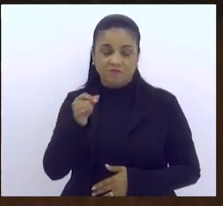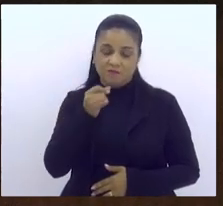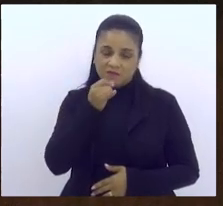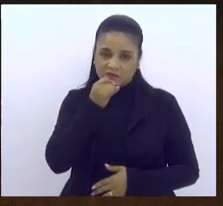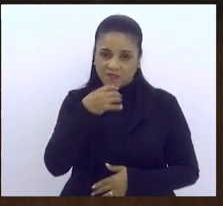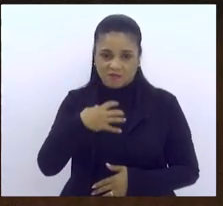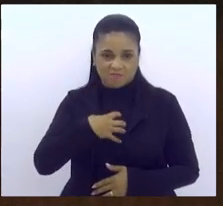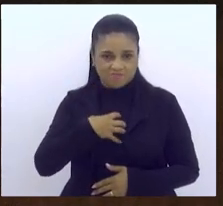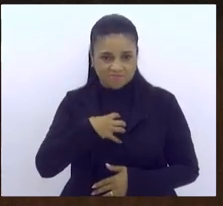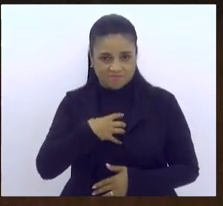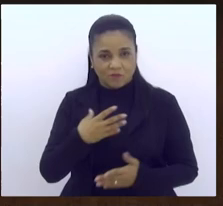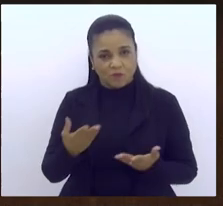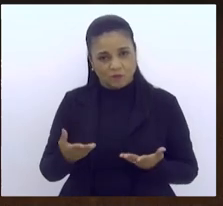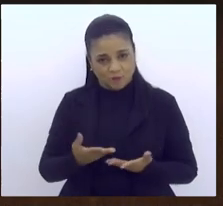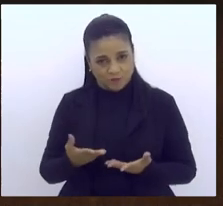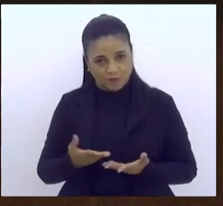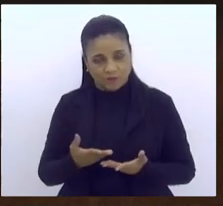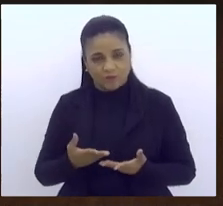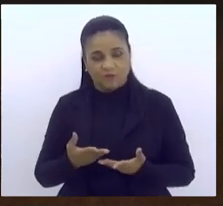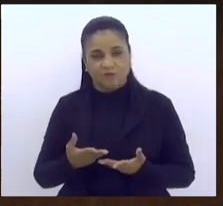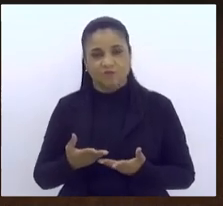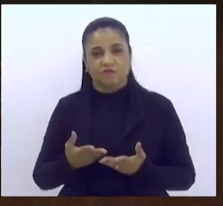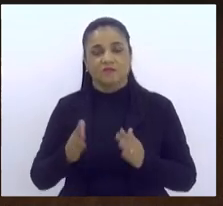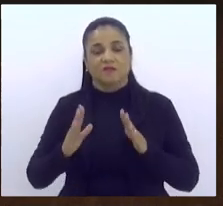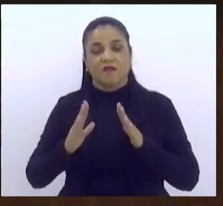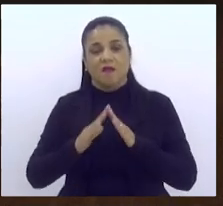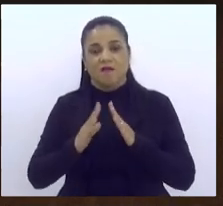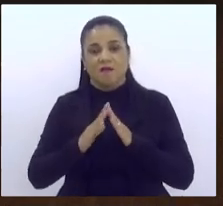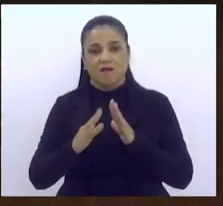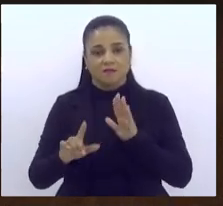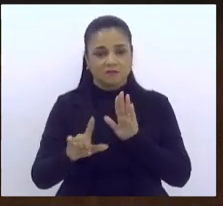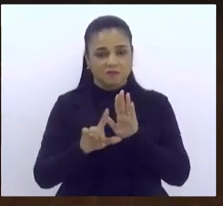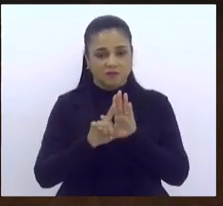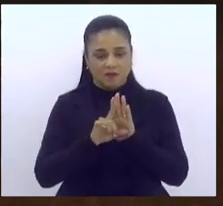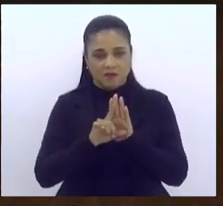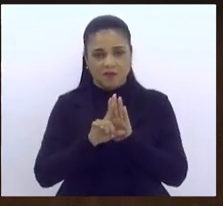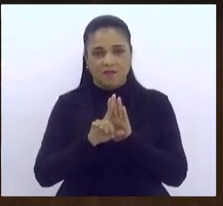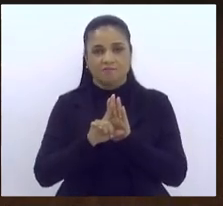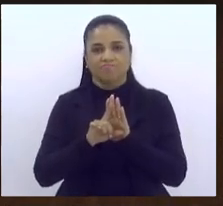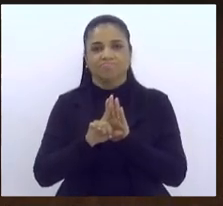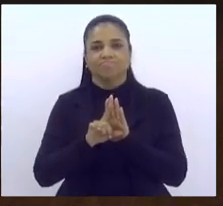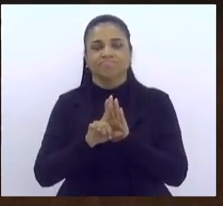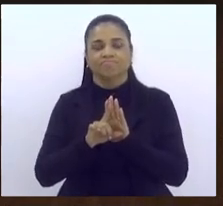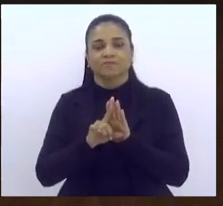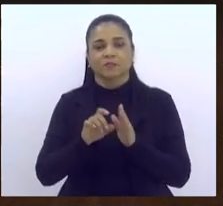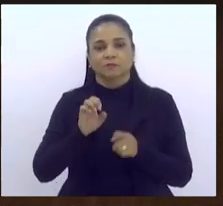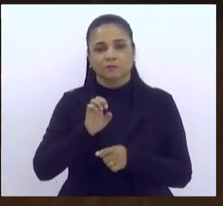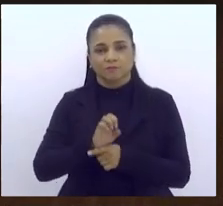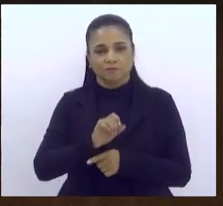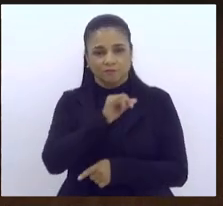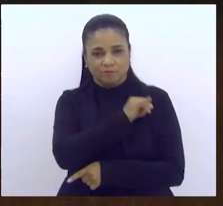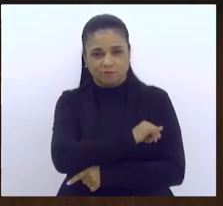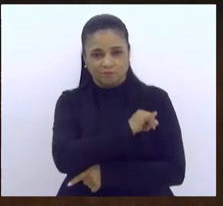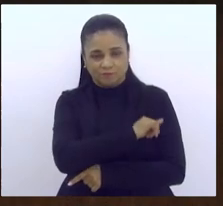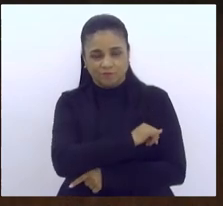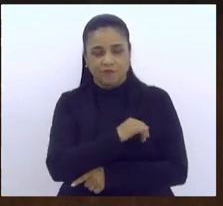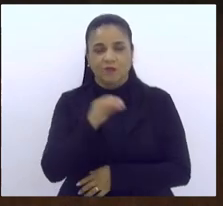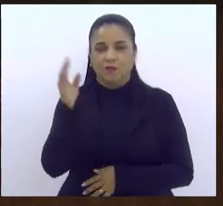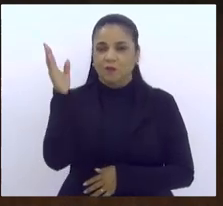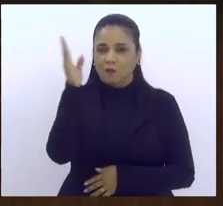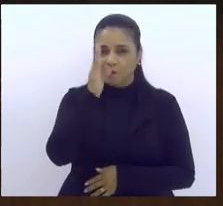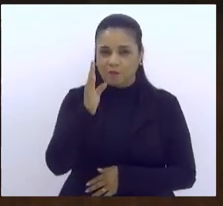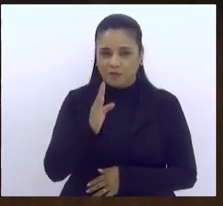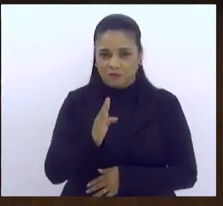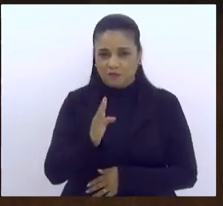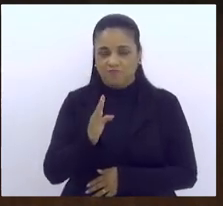eu acho que tanto essa casa enlutada, o Estado do Rio de Janeiro e o Brasil